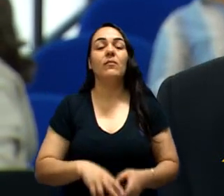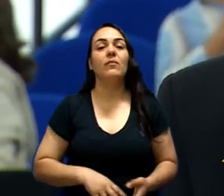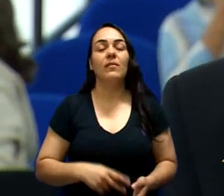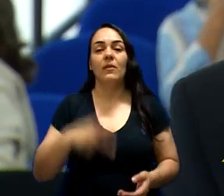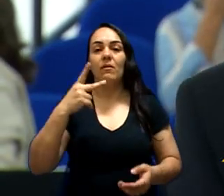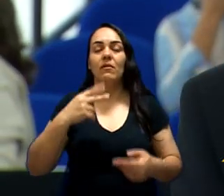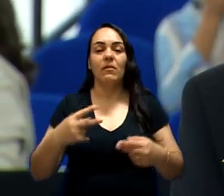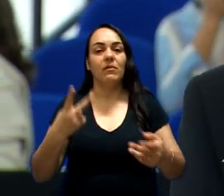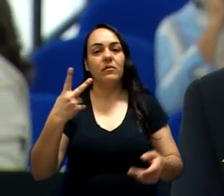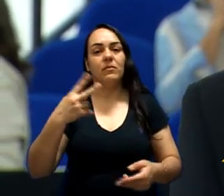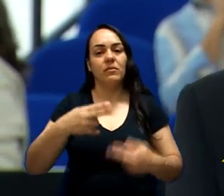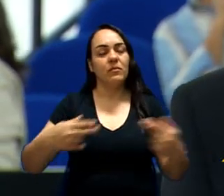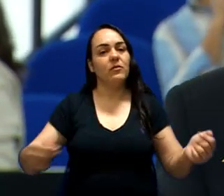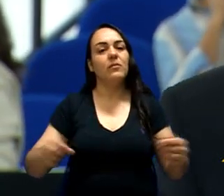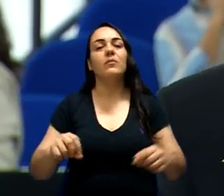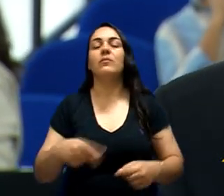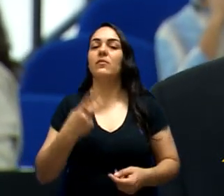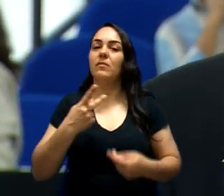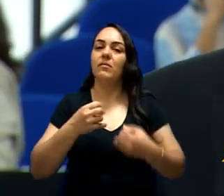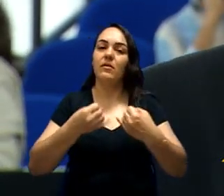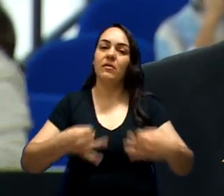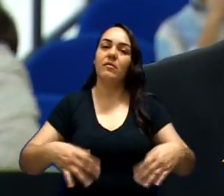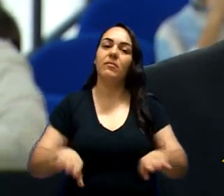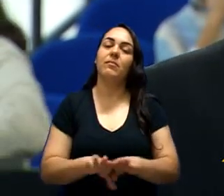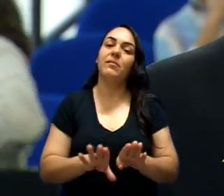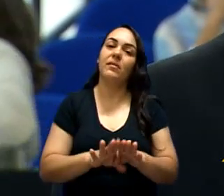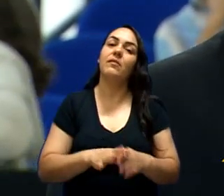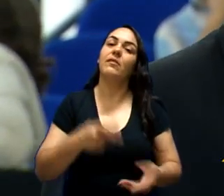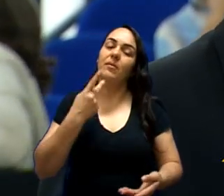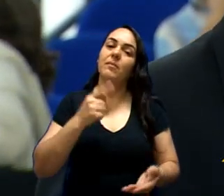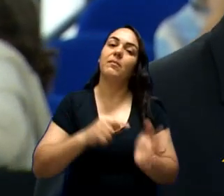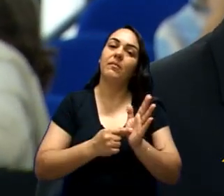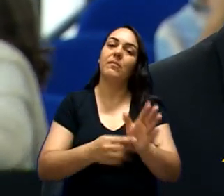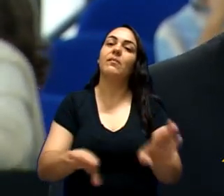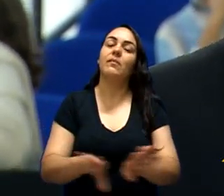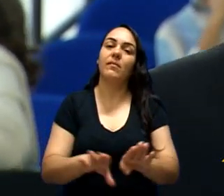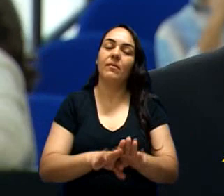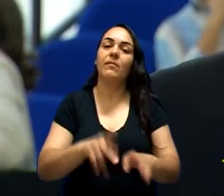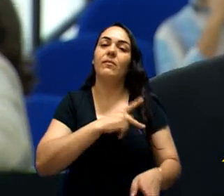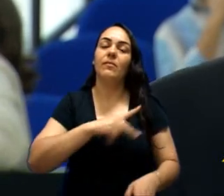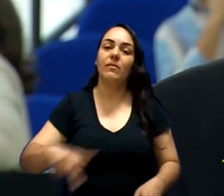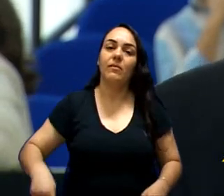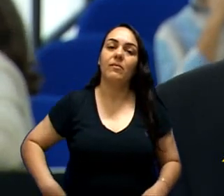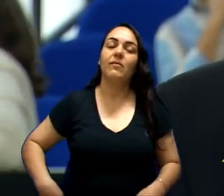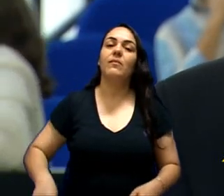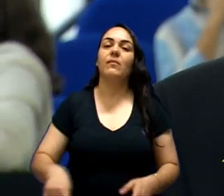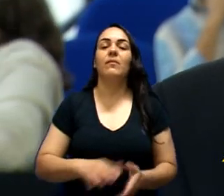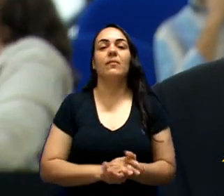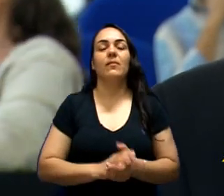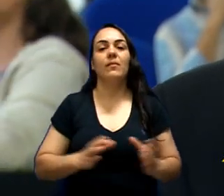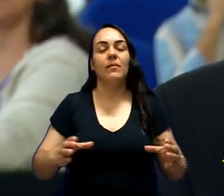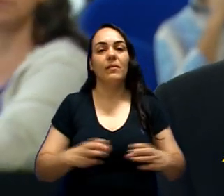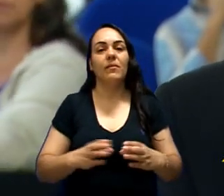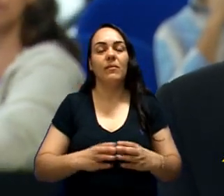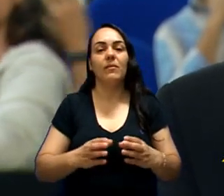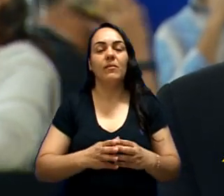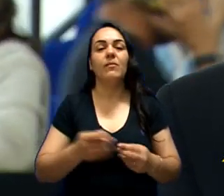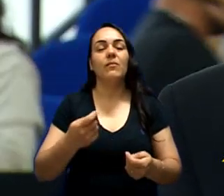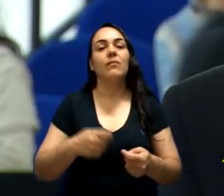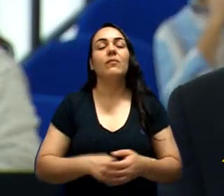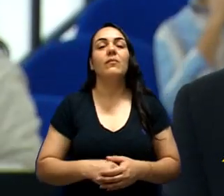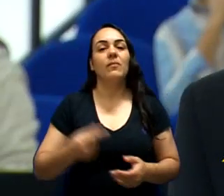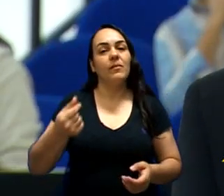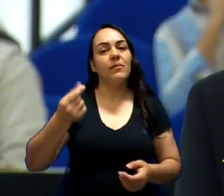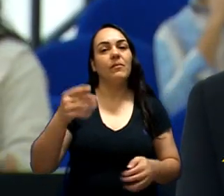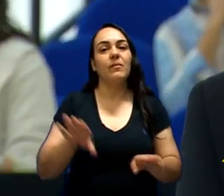Segunda colocação, senhor presidente, gostaria de fazer uma colocação para a Vossa Excelência e para o presidente da Comissão de Economia aqui da Câmara.